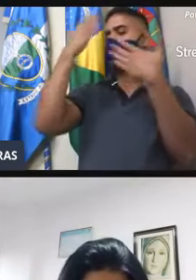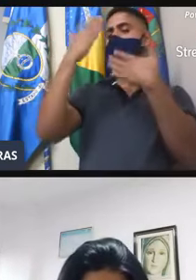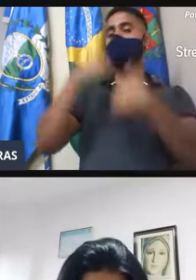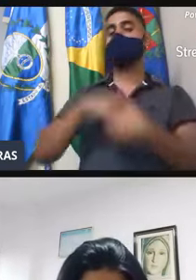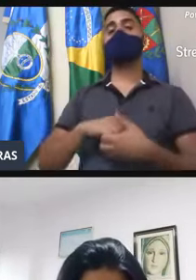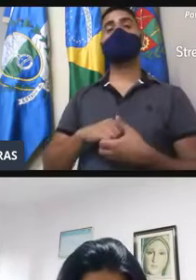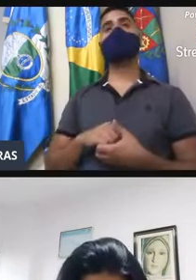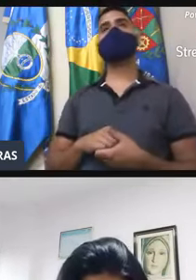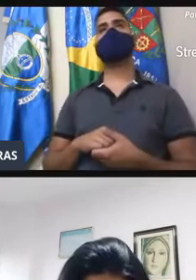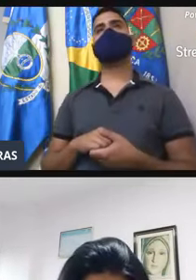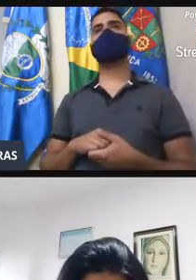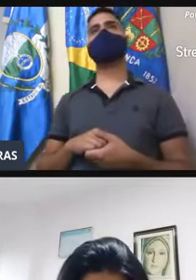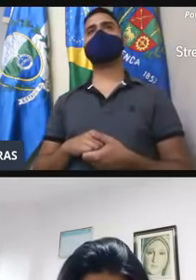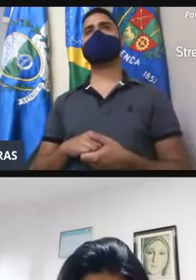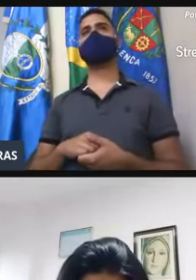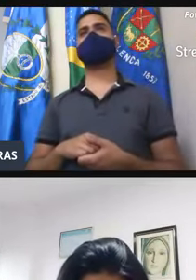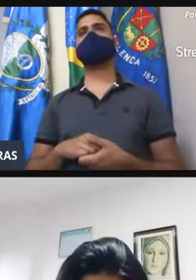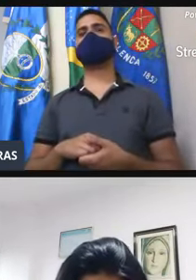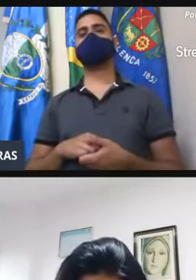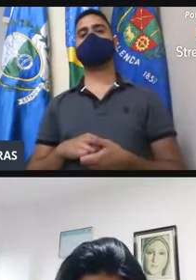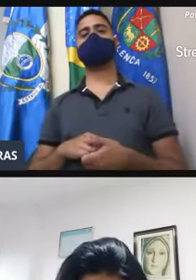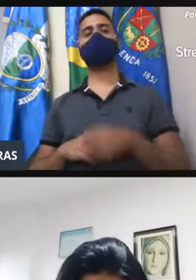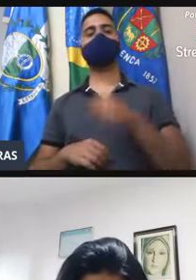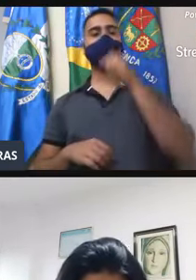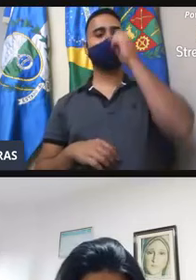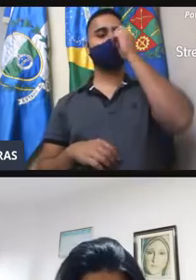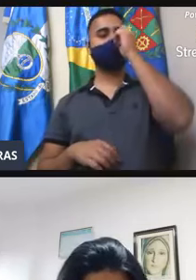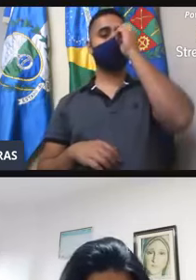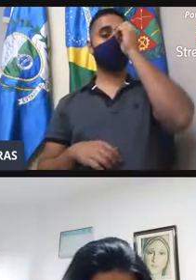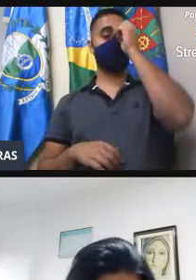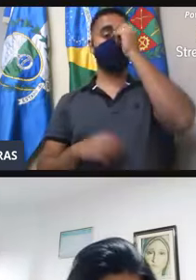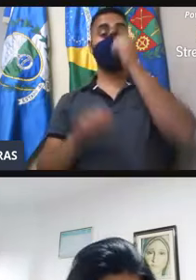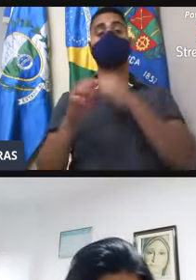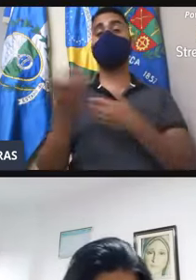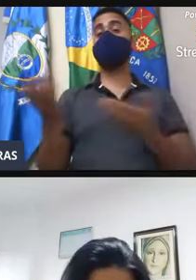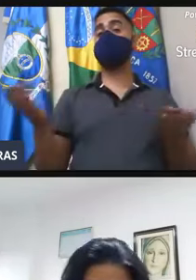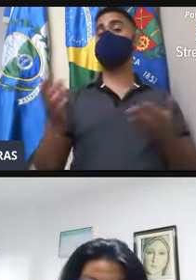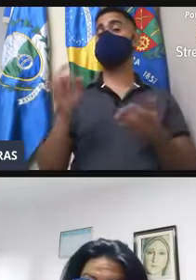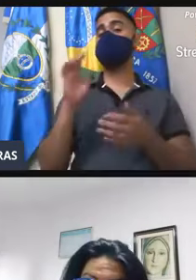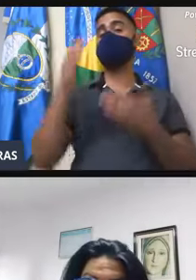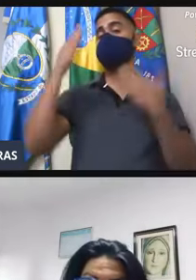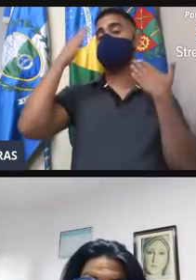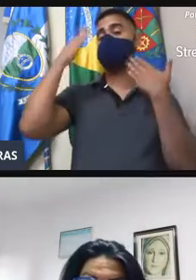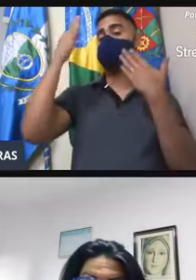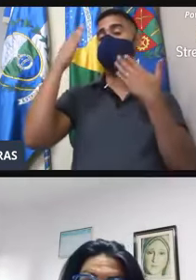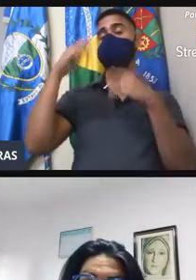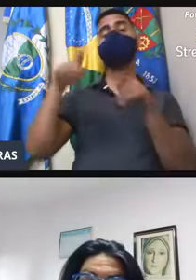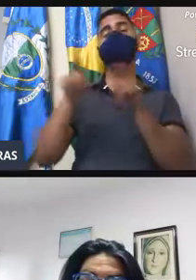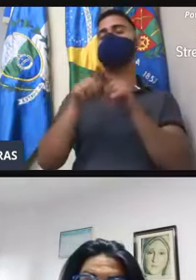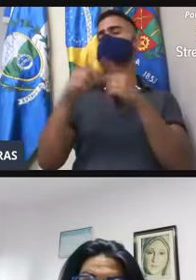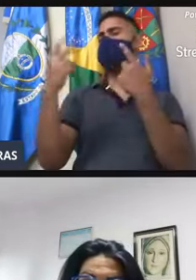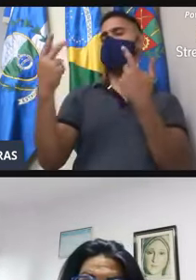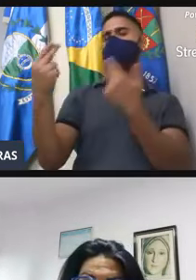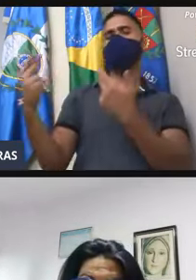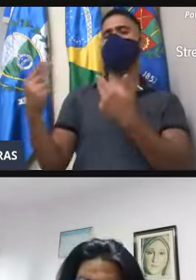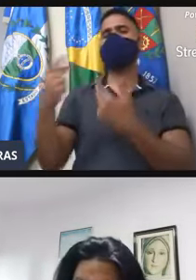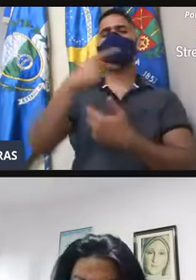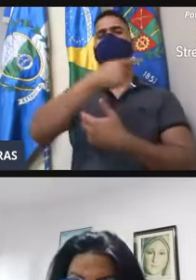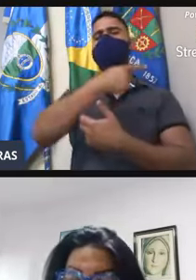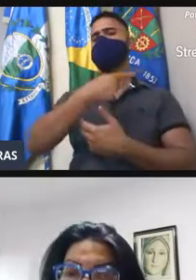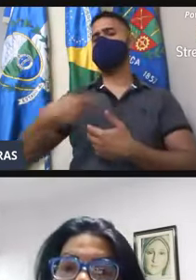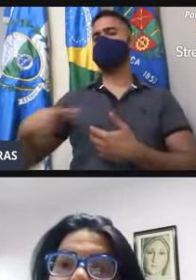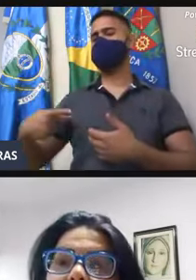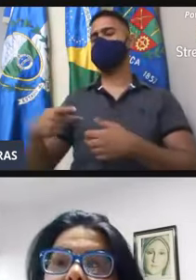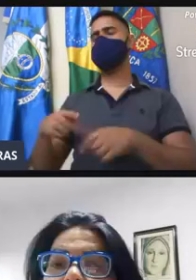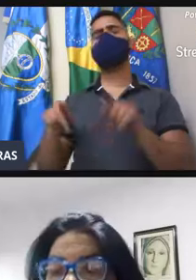tá, Mara? E, de certa forma, a gente só tem a agradecer. Eu faço minhas palavras, como o presidente falou, do